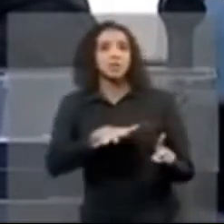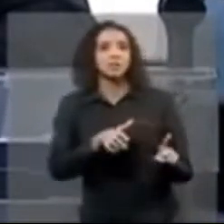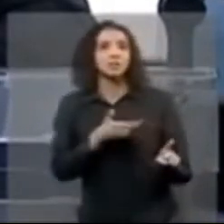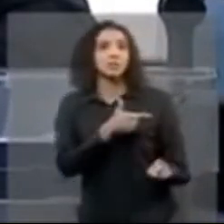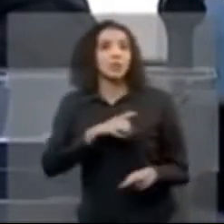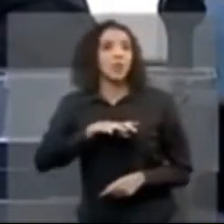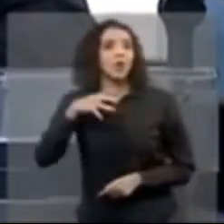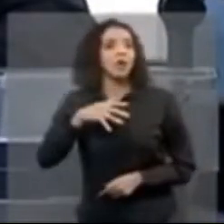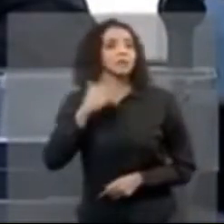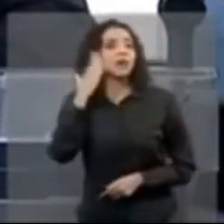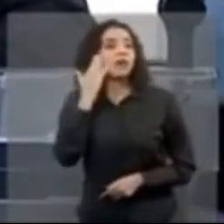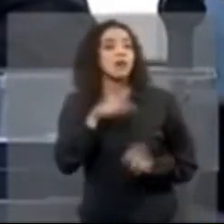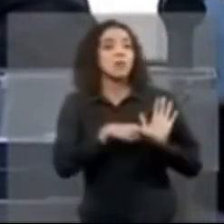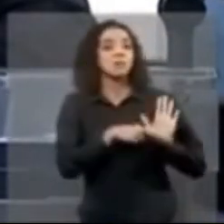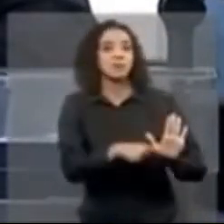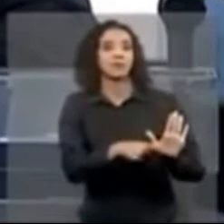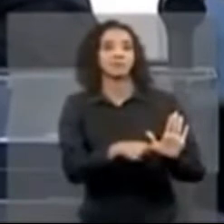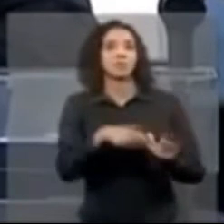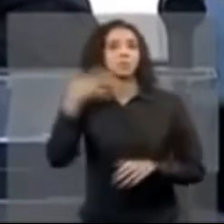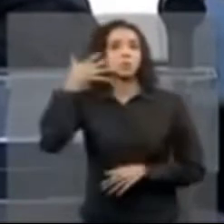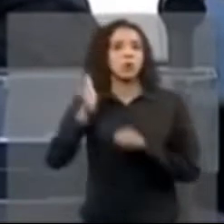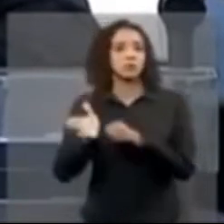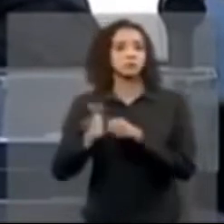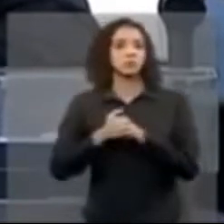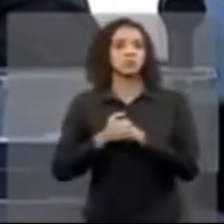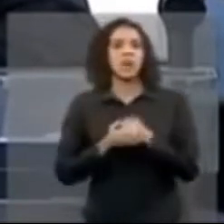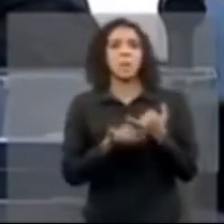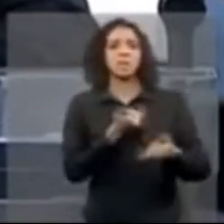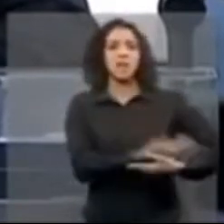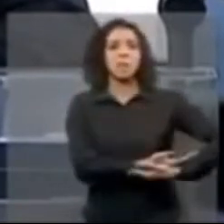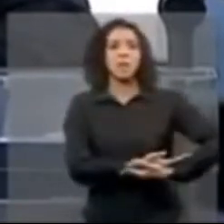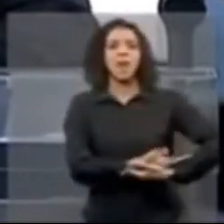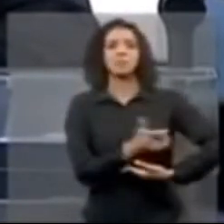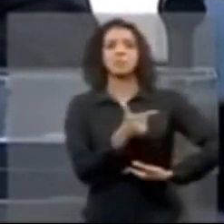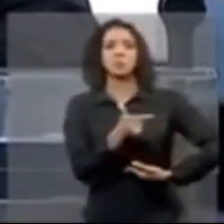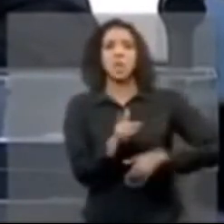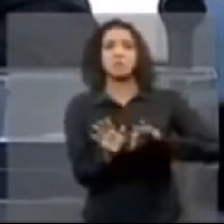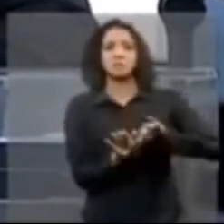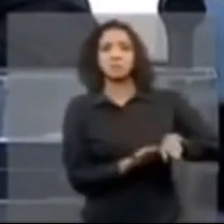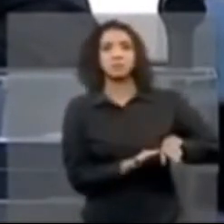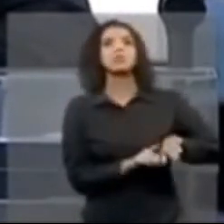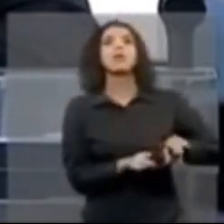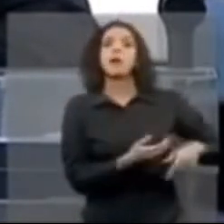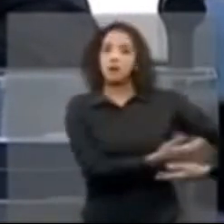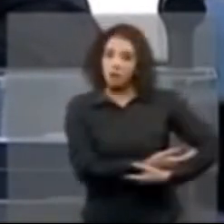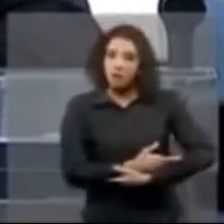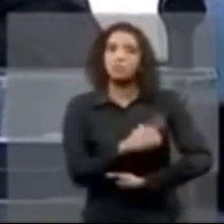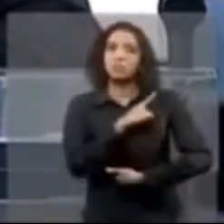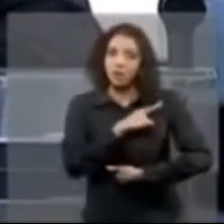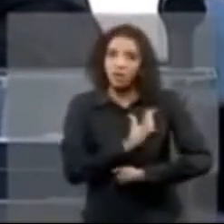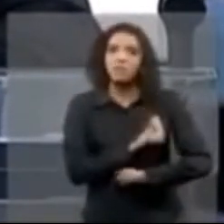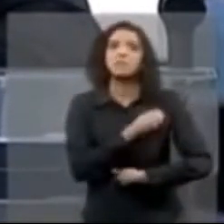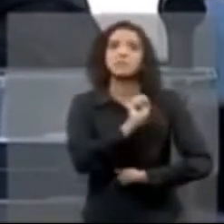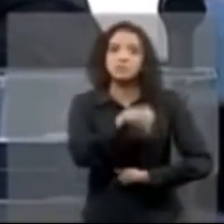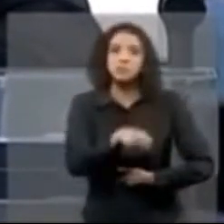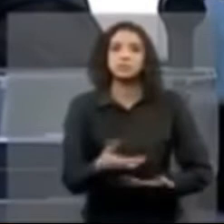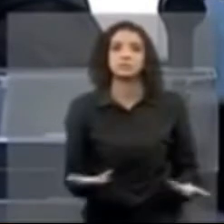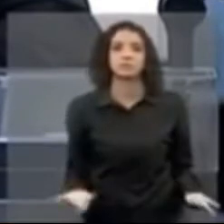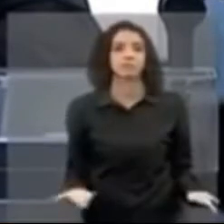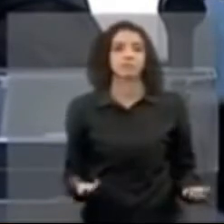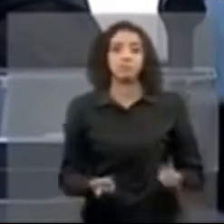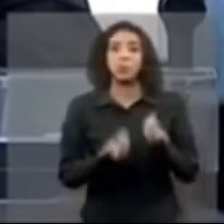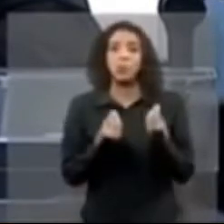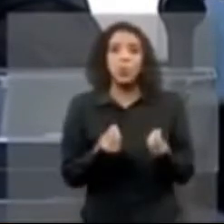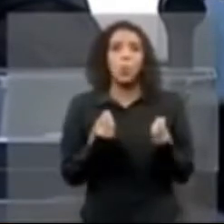nos seus discursos e retóricas como se não existissem, elas existiram e existem. Nenhuma sã consciência pode